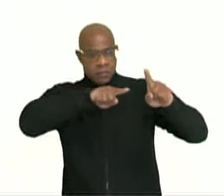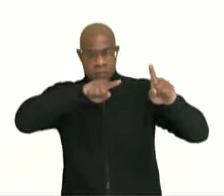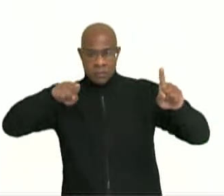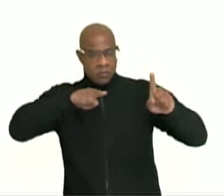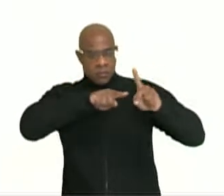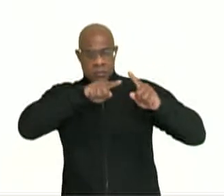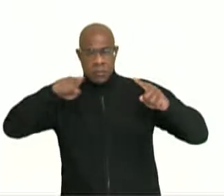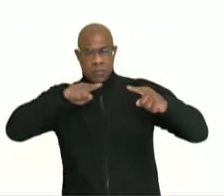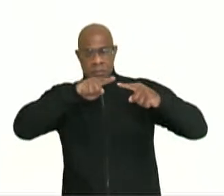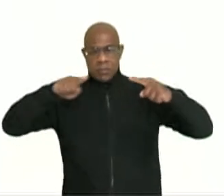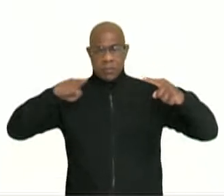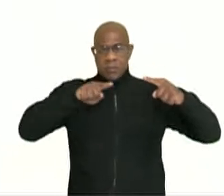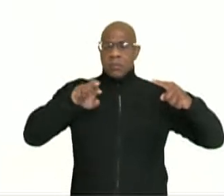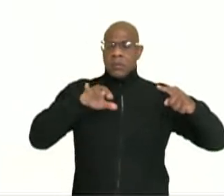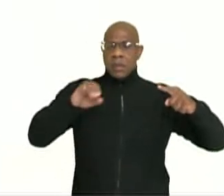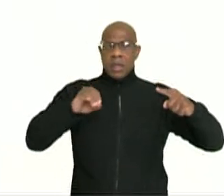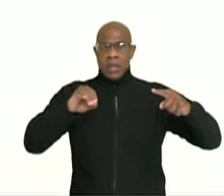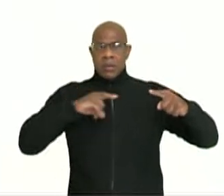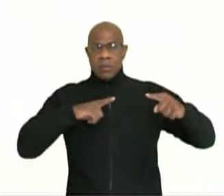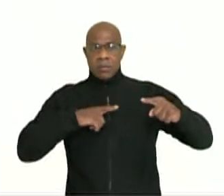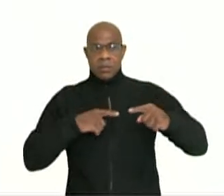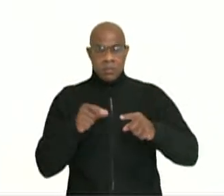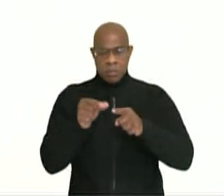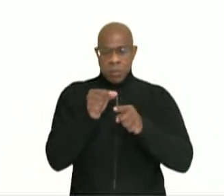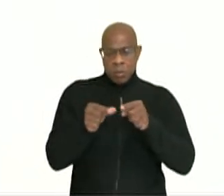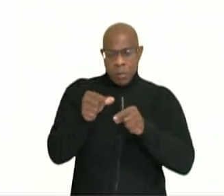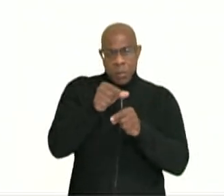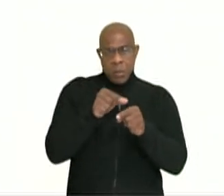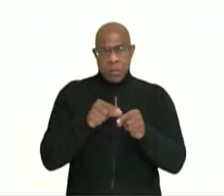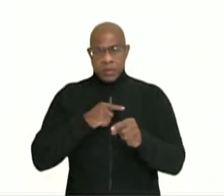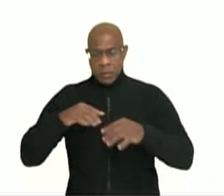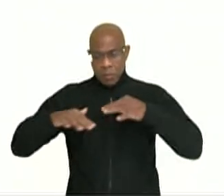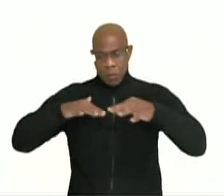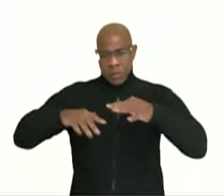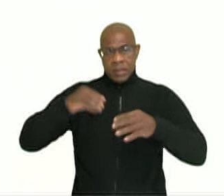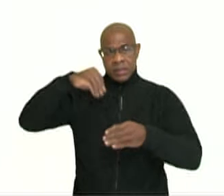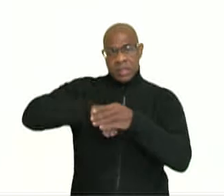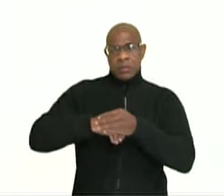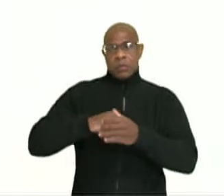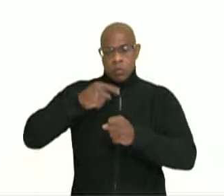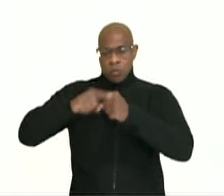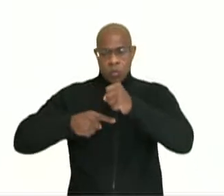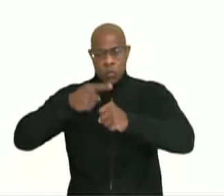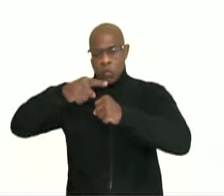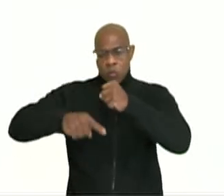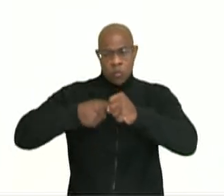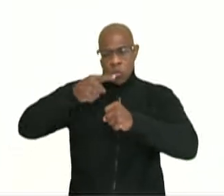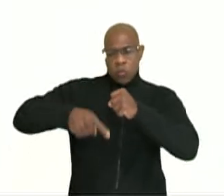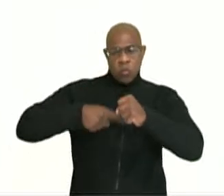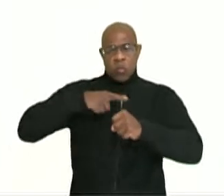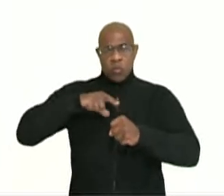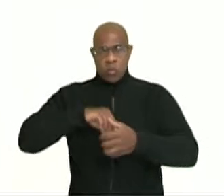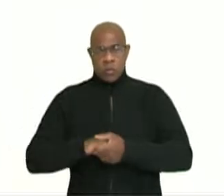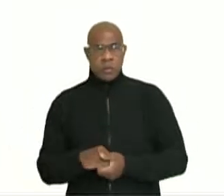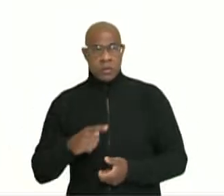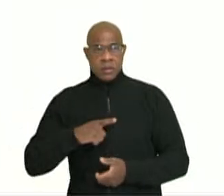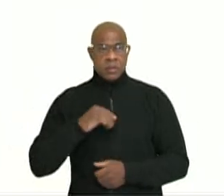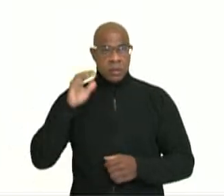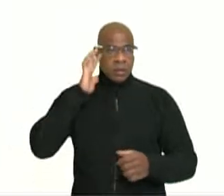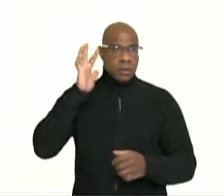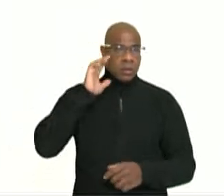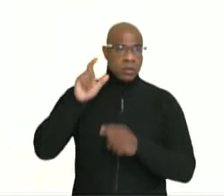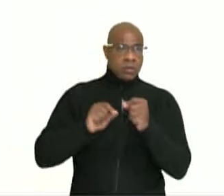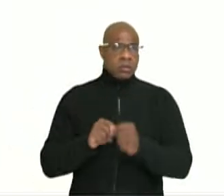são as partículas negativas que têm mobilidade dentro dos átomos. E a partir daí temos a teoria de valência, que fala que os elétrons